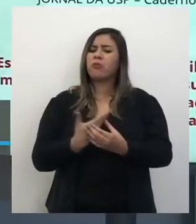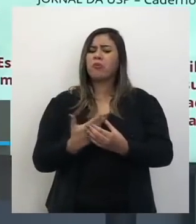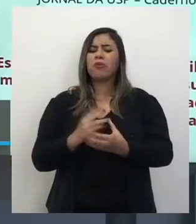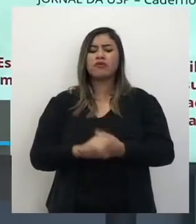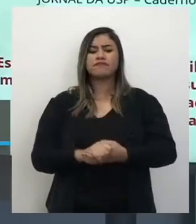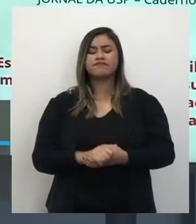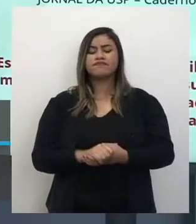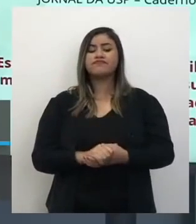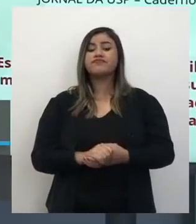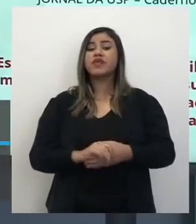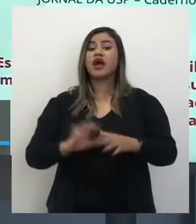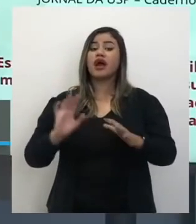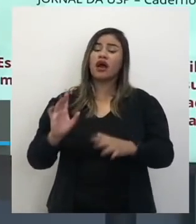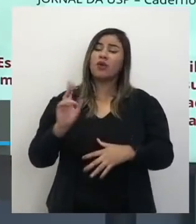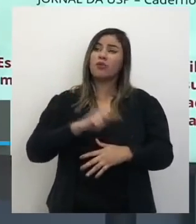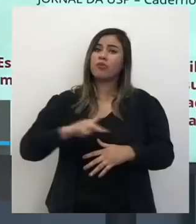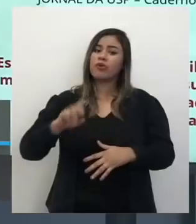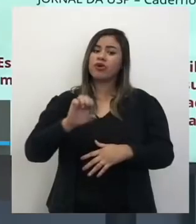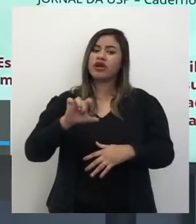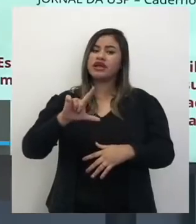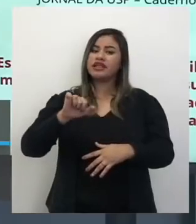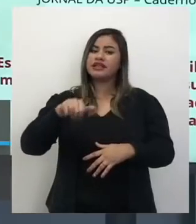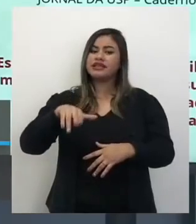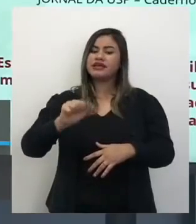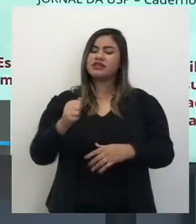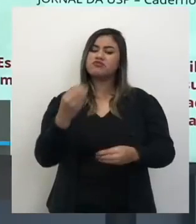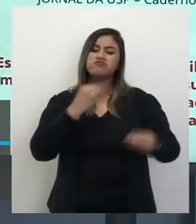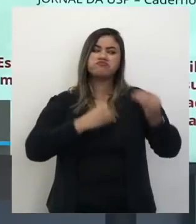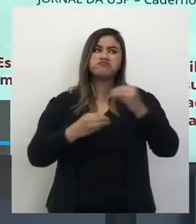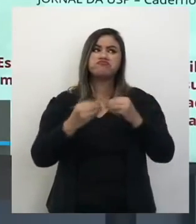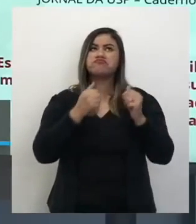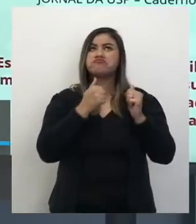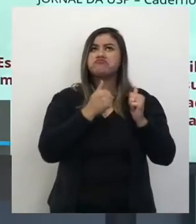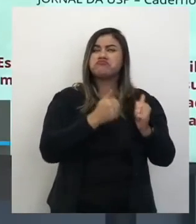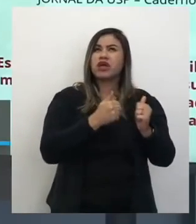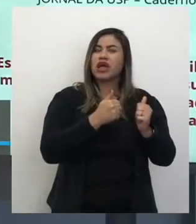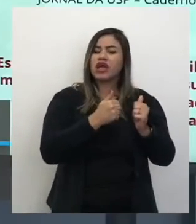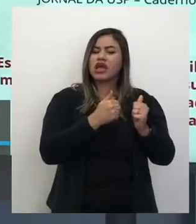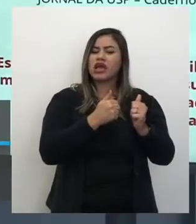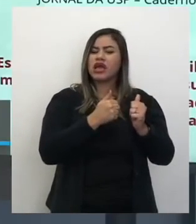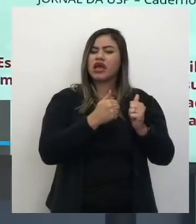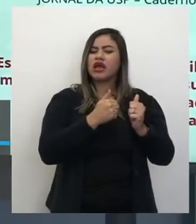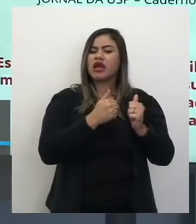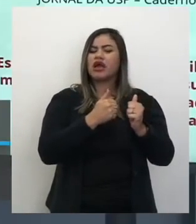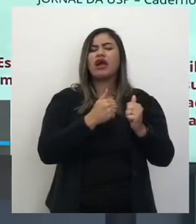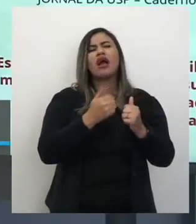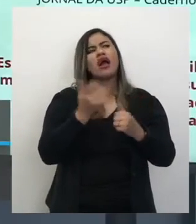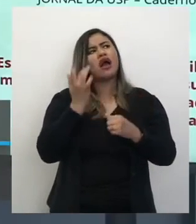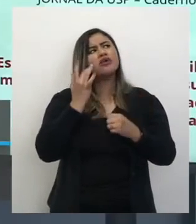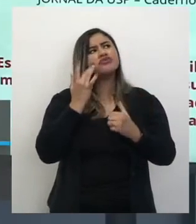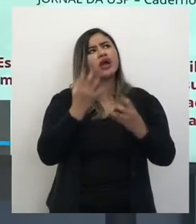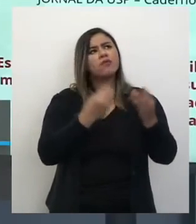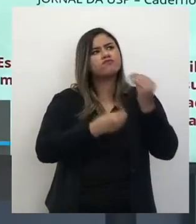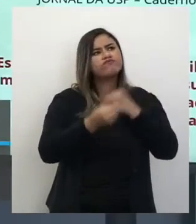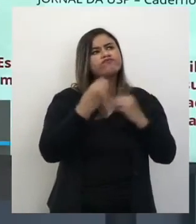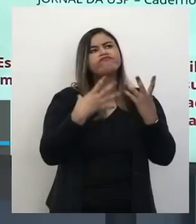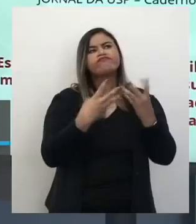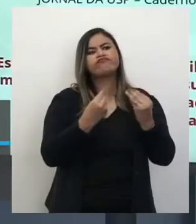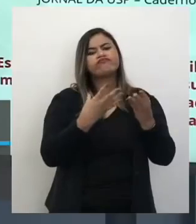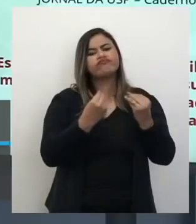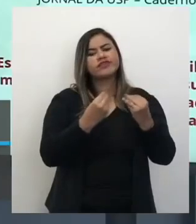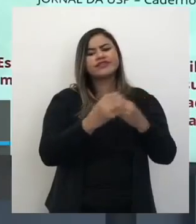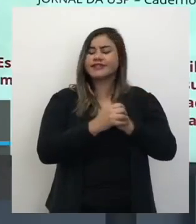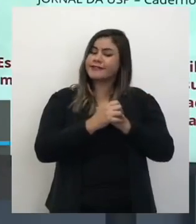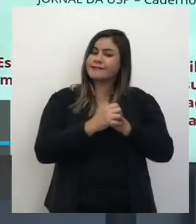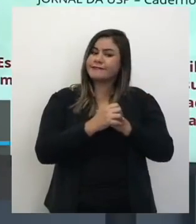O João Pedro da Proeliana, comer bem, eu acho que era aqui, é comer bastante. Ok?